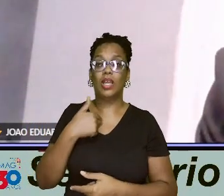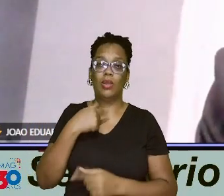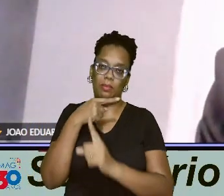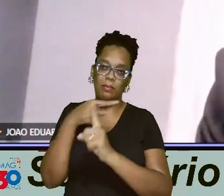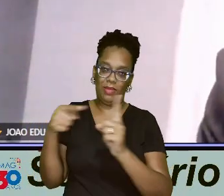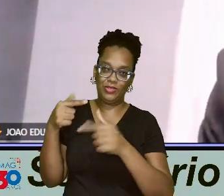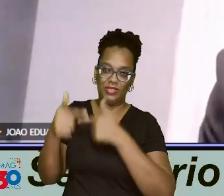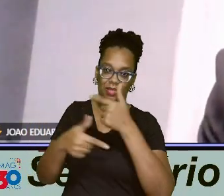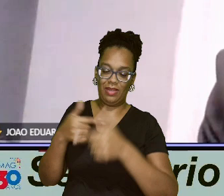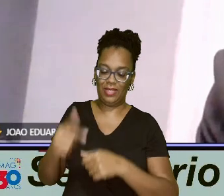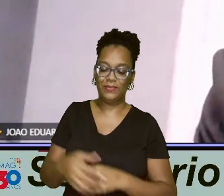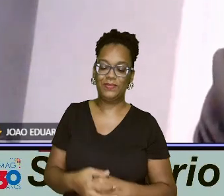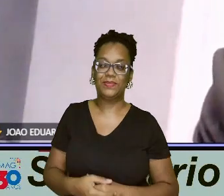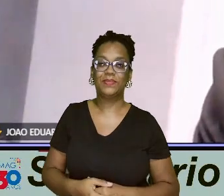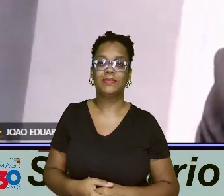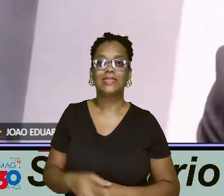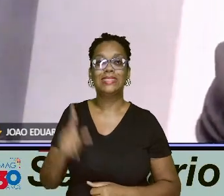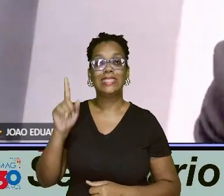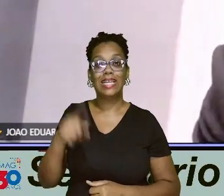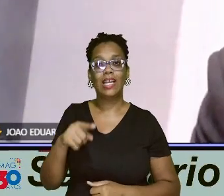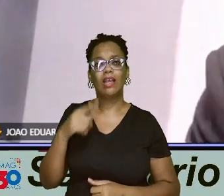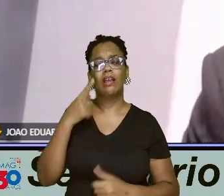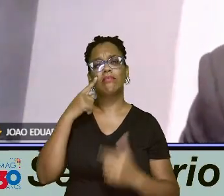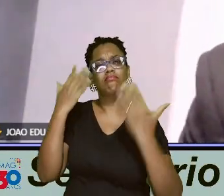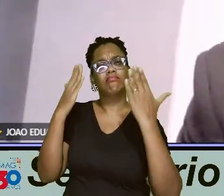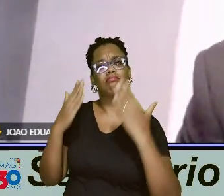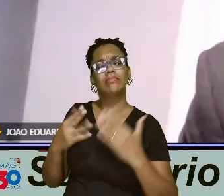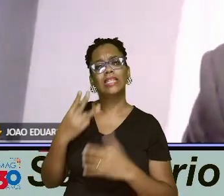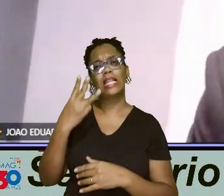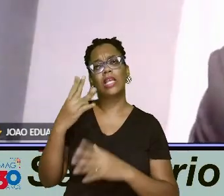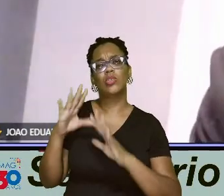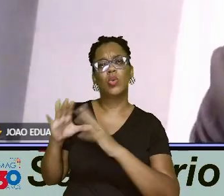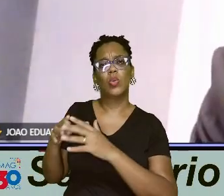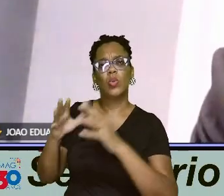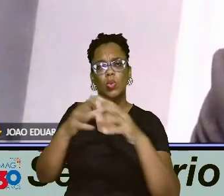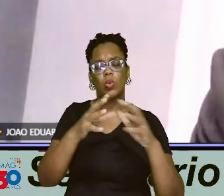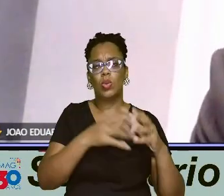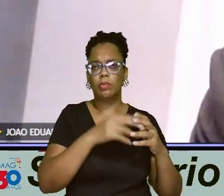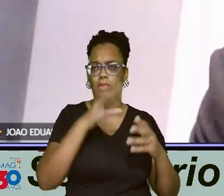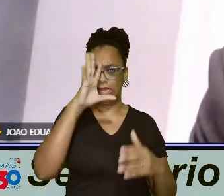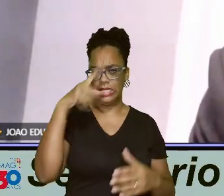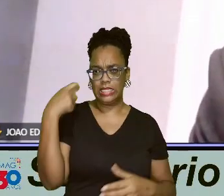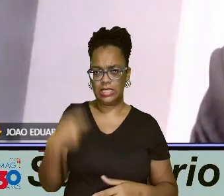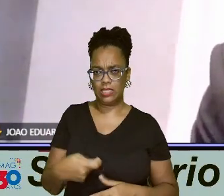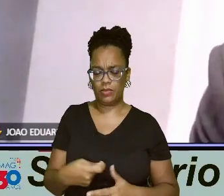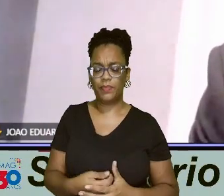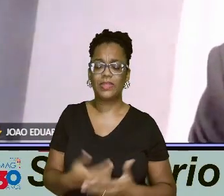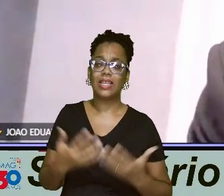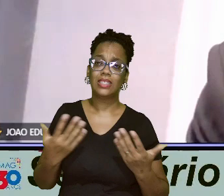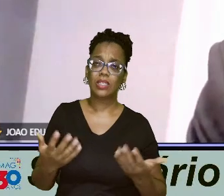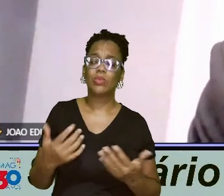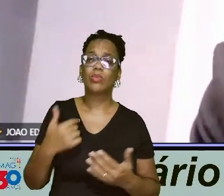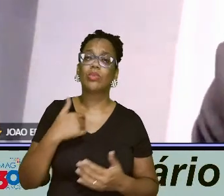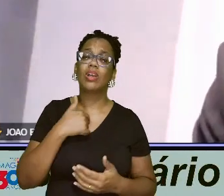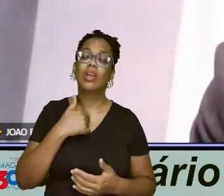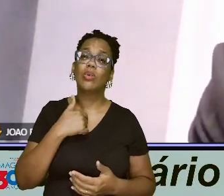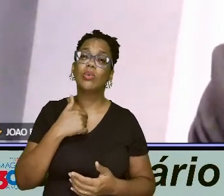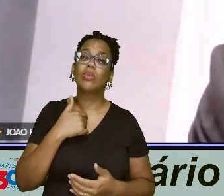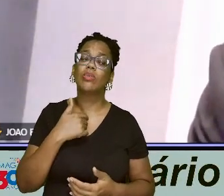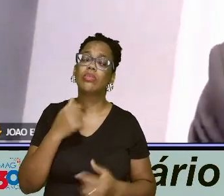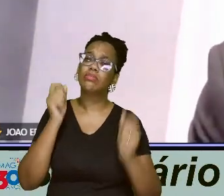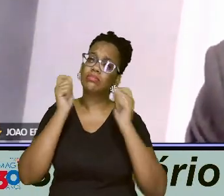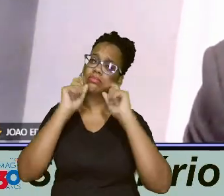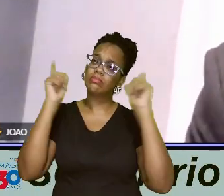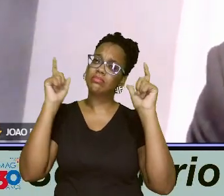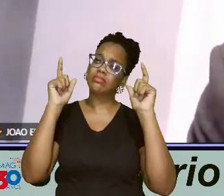e foram verificados três grandes grupos de decisões, né? Então, o que nos chamou a